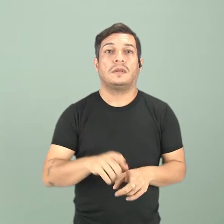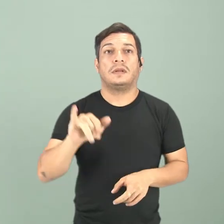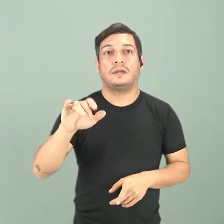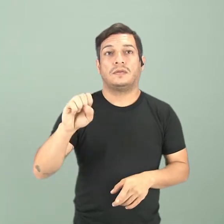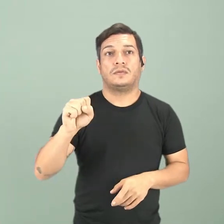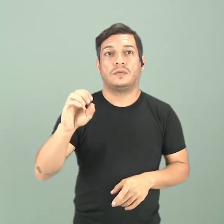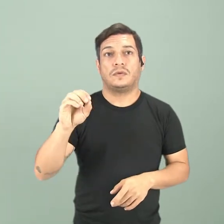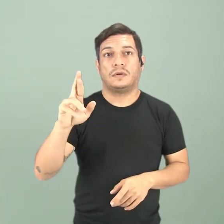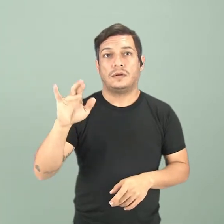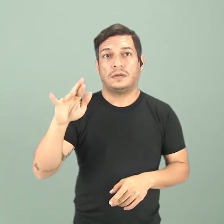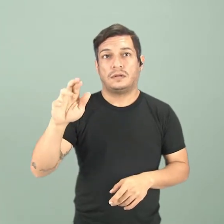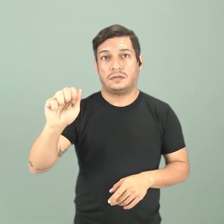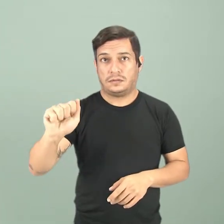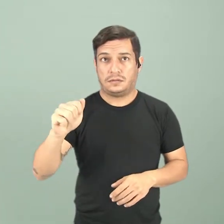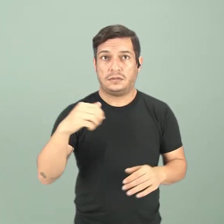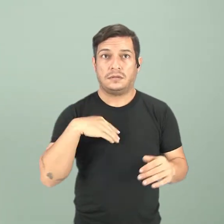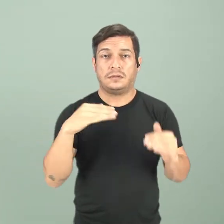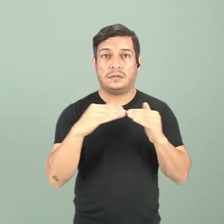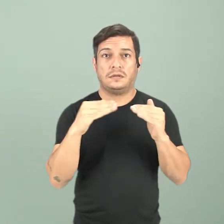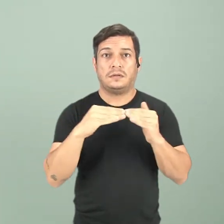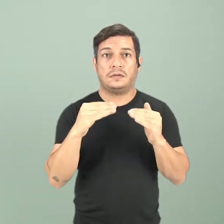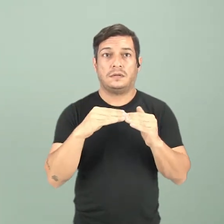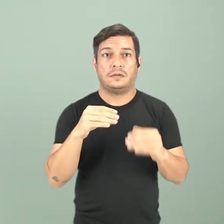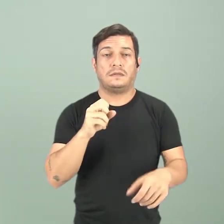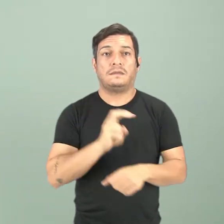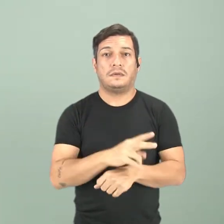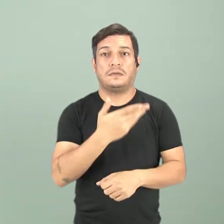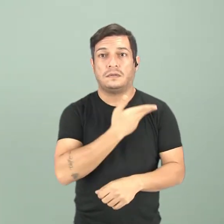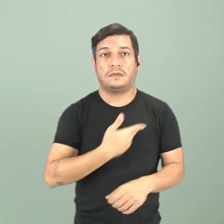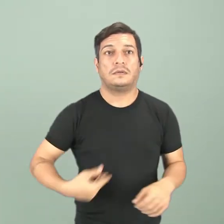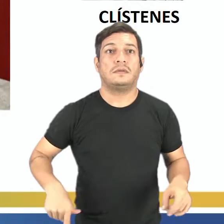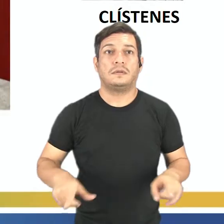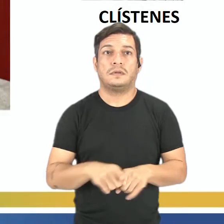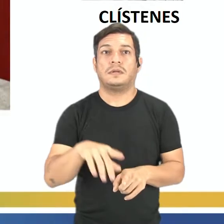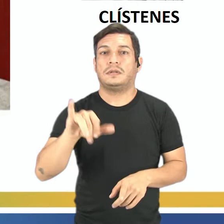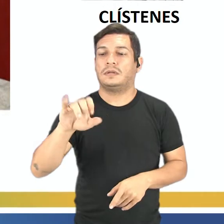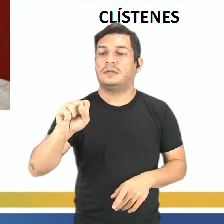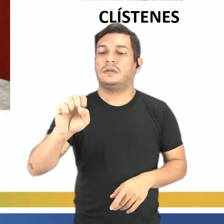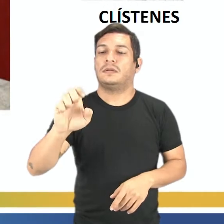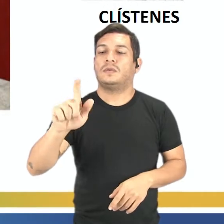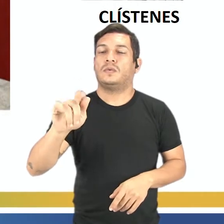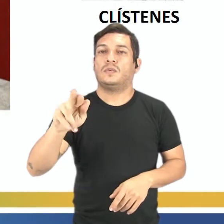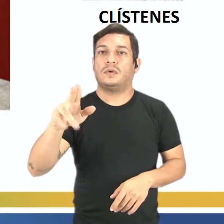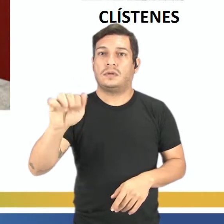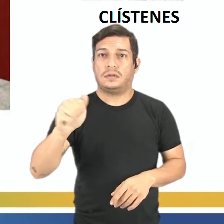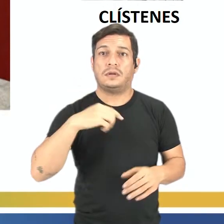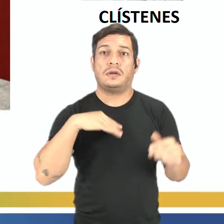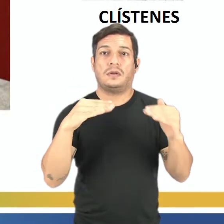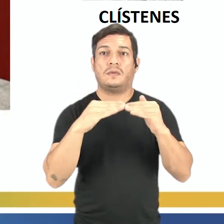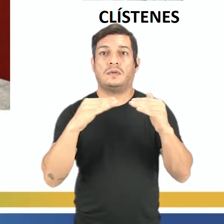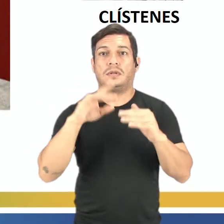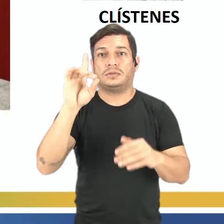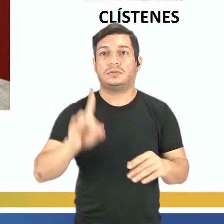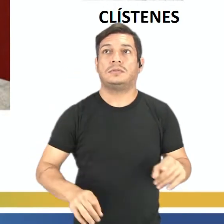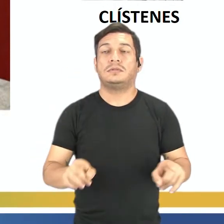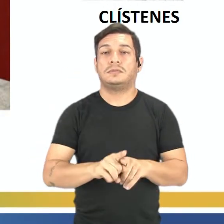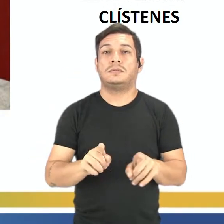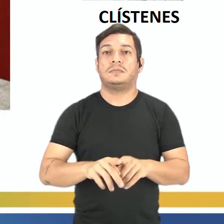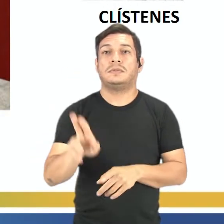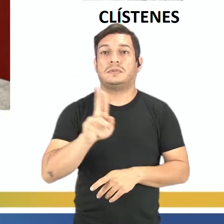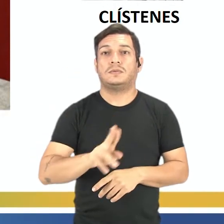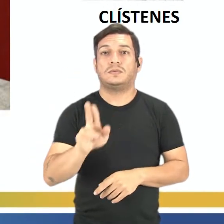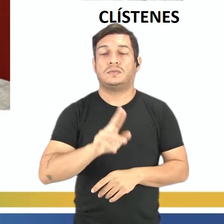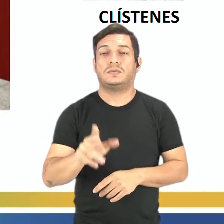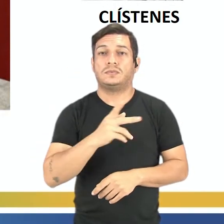de acesso aos cargos públicos, nós temos também a isegoria, que é a igualdade de direitos ao uso da palavra. Então, todos